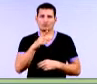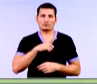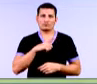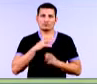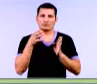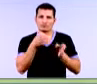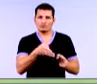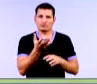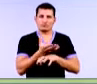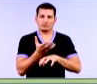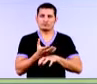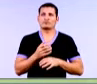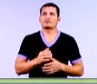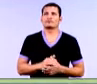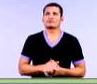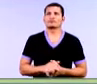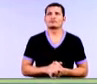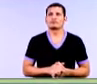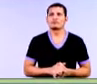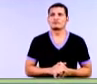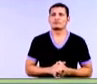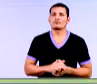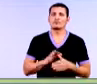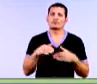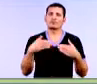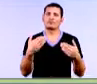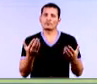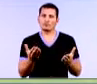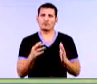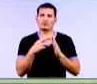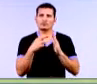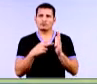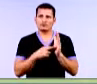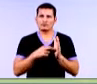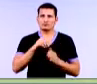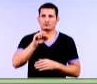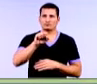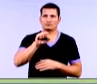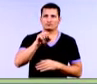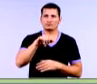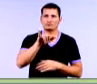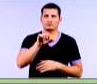isso. Qual é a minha instrução?